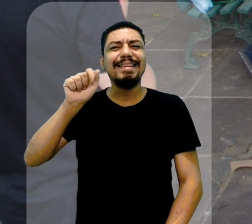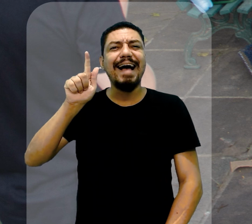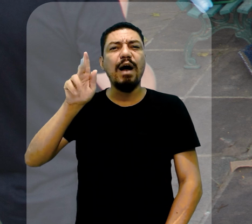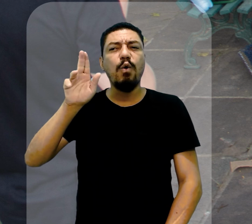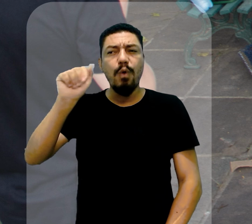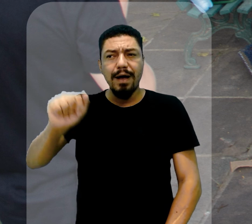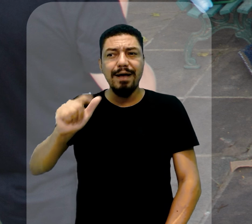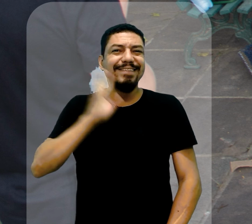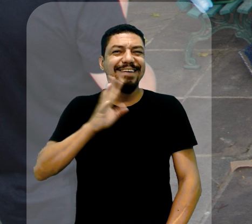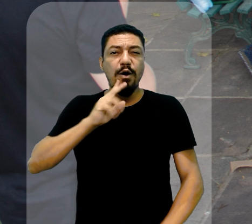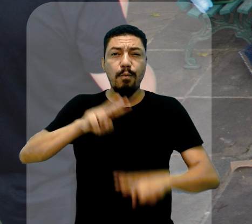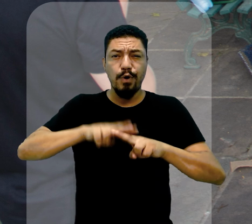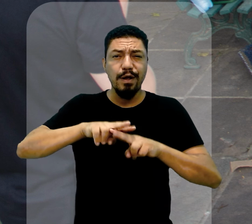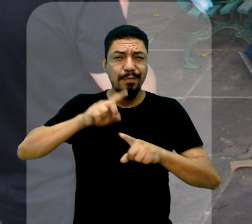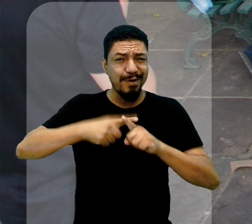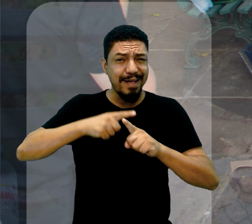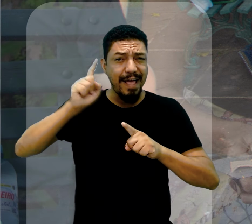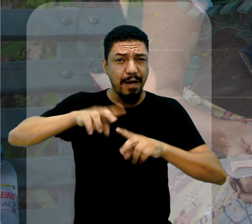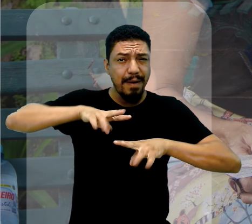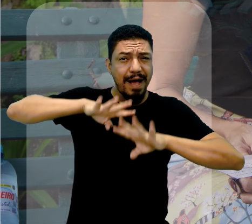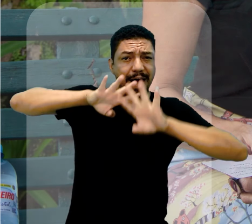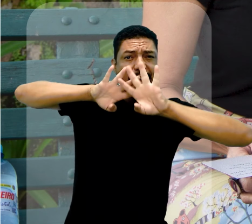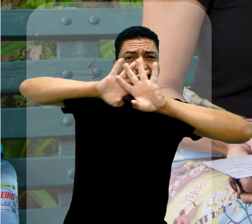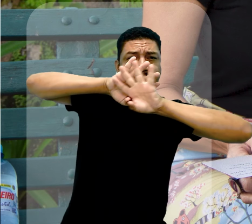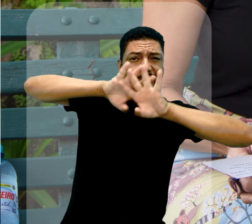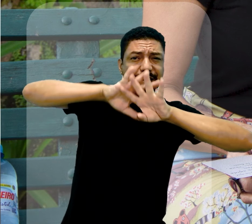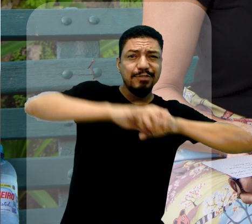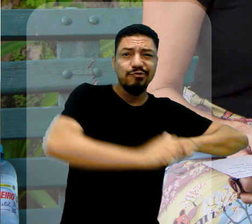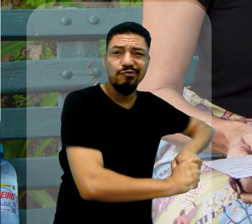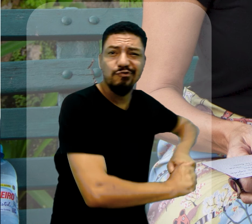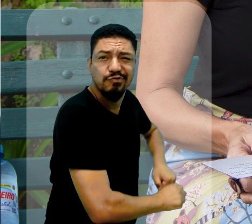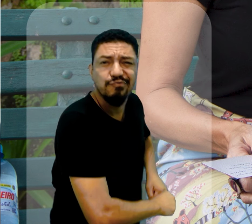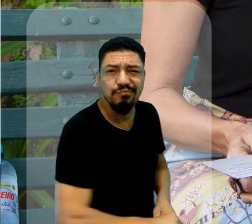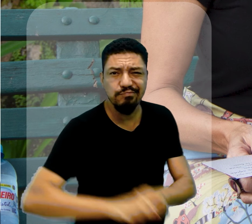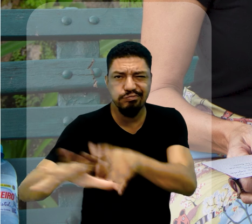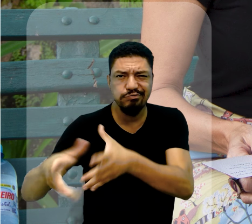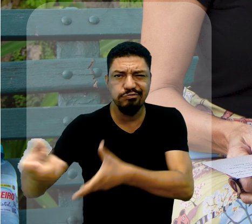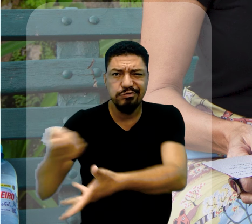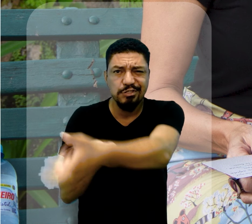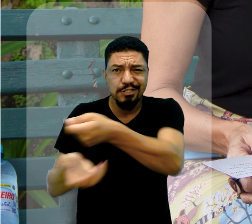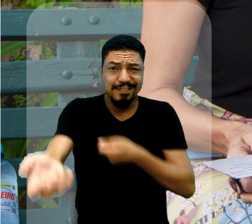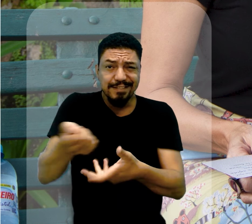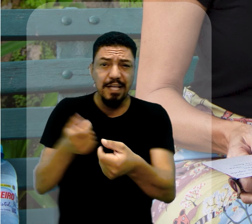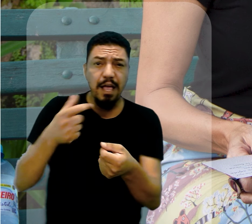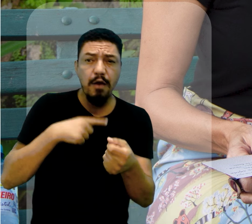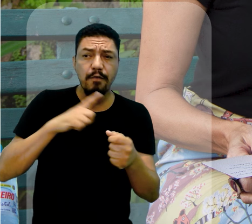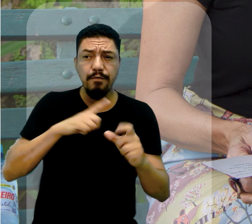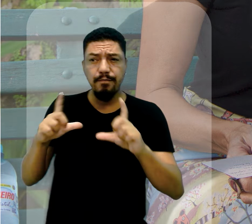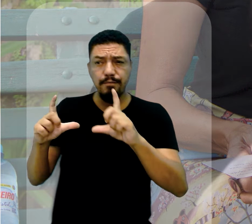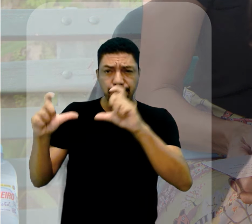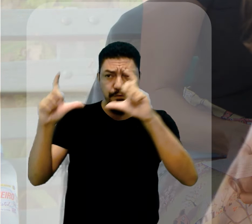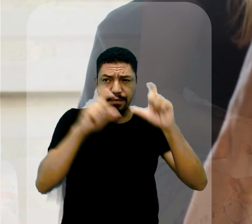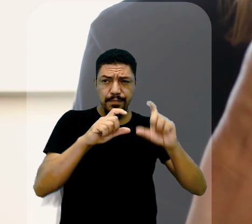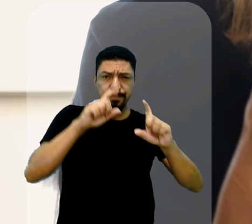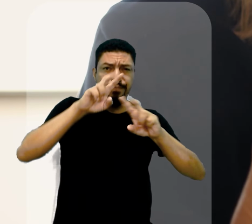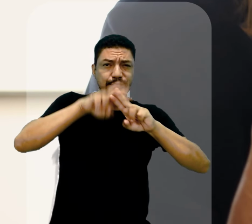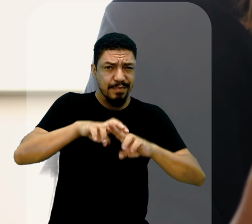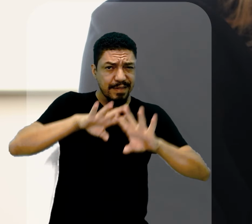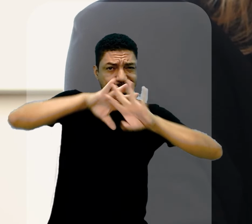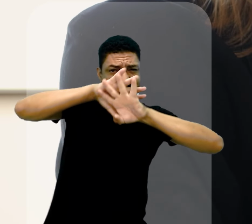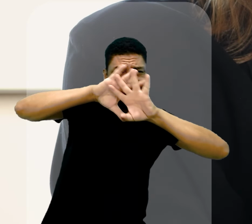de pesca no mar. E o desenho que eu fiz a partir de fotografia de rede de pesca, e é muito sutil, você não